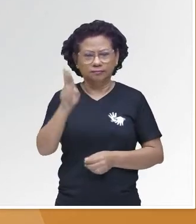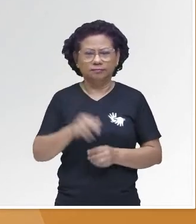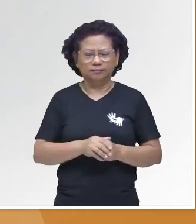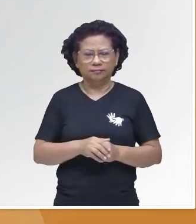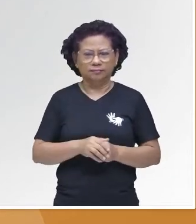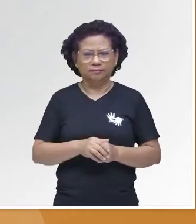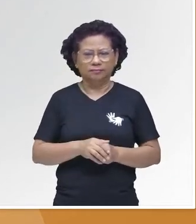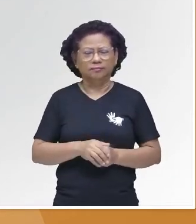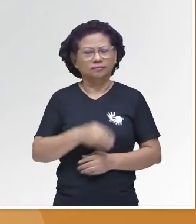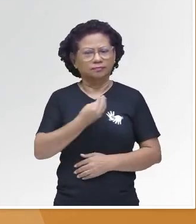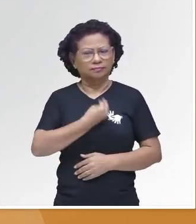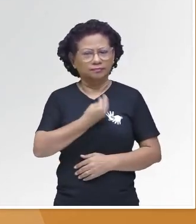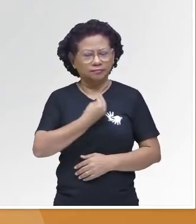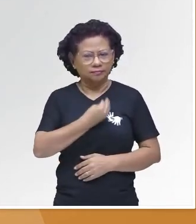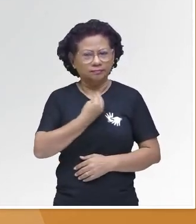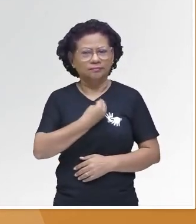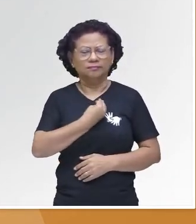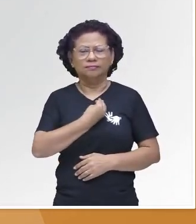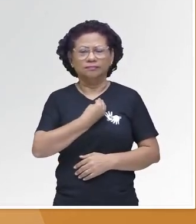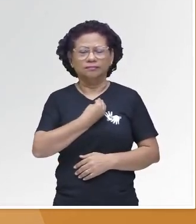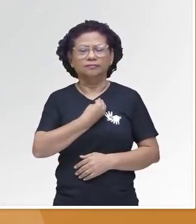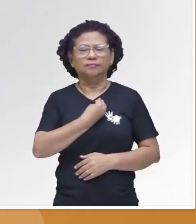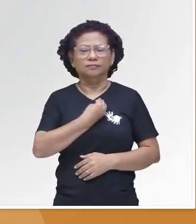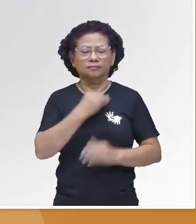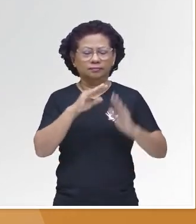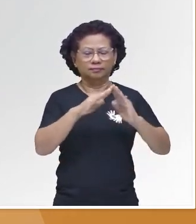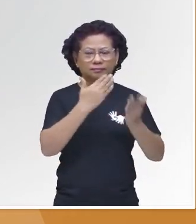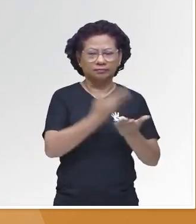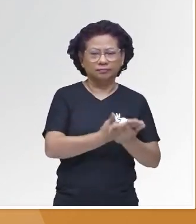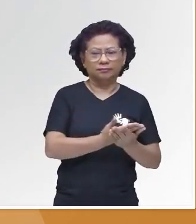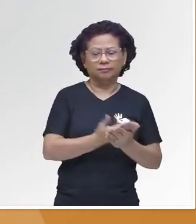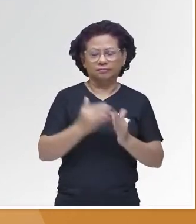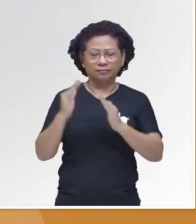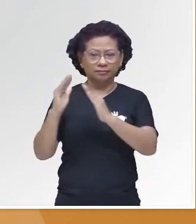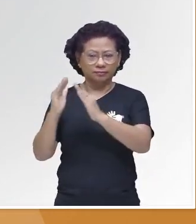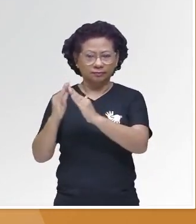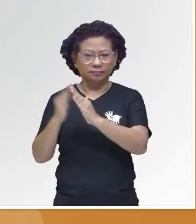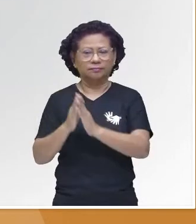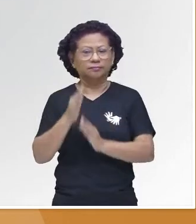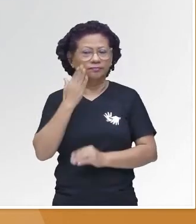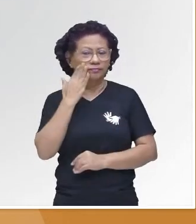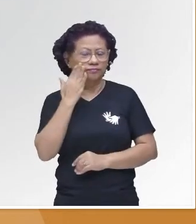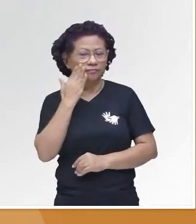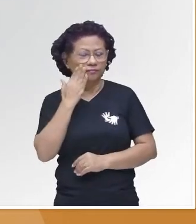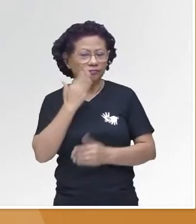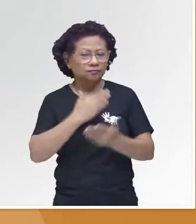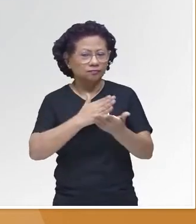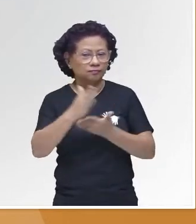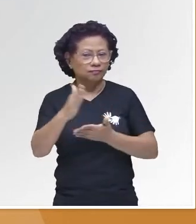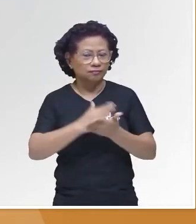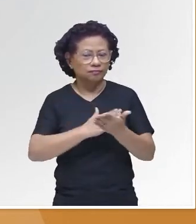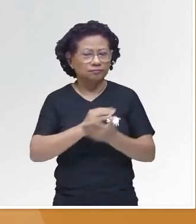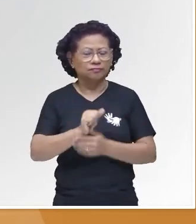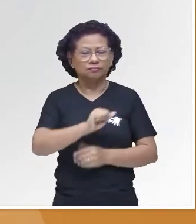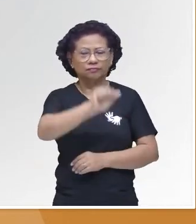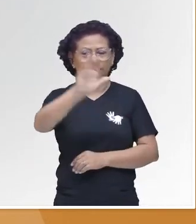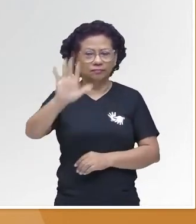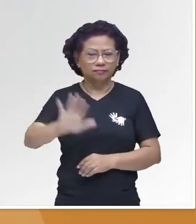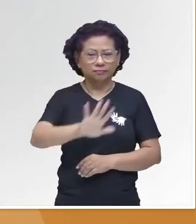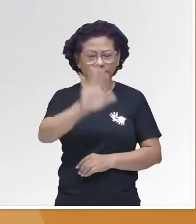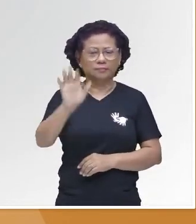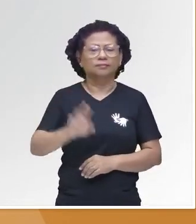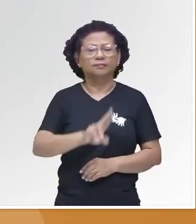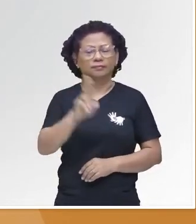nossa casa, na nossa escola, né? Então vamos verificar aqui algumas imagens, tá? No dia a dia fazemos a utilização